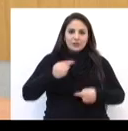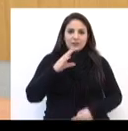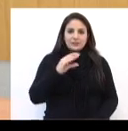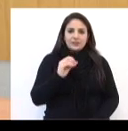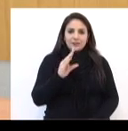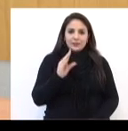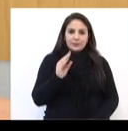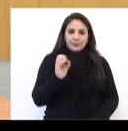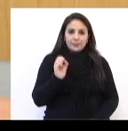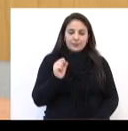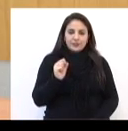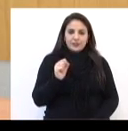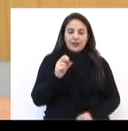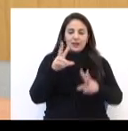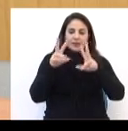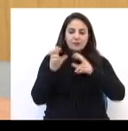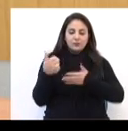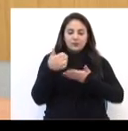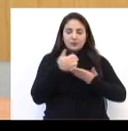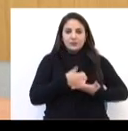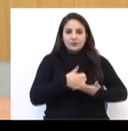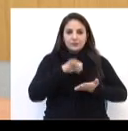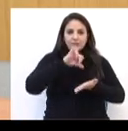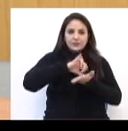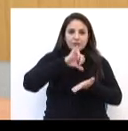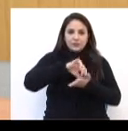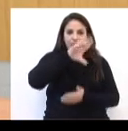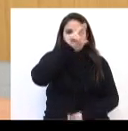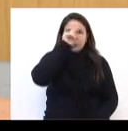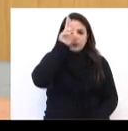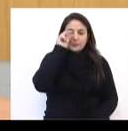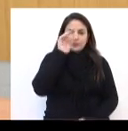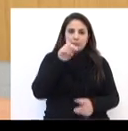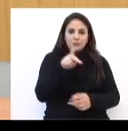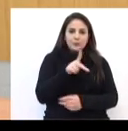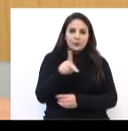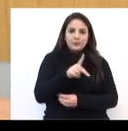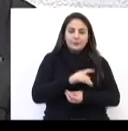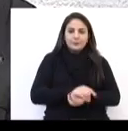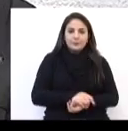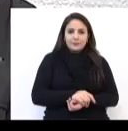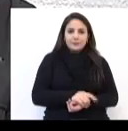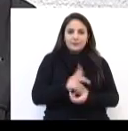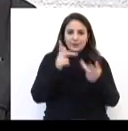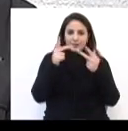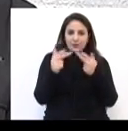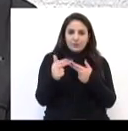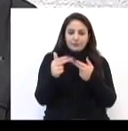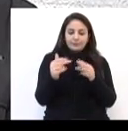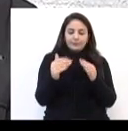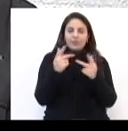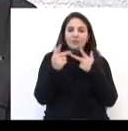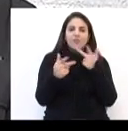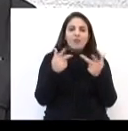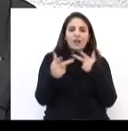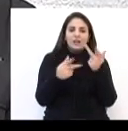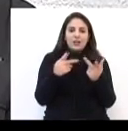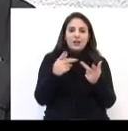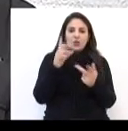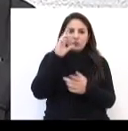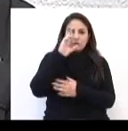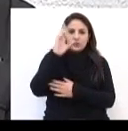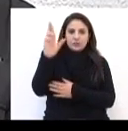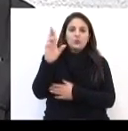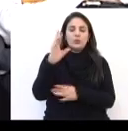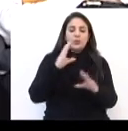na SEBS. O assunto foi trazido pelo Centro Municipal de Professores. De acordo com o diretor de comunicação